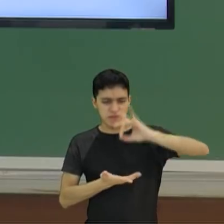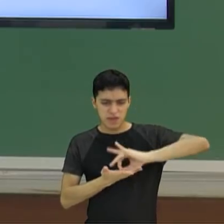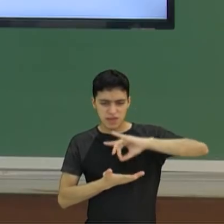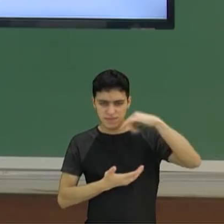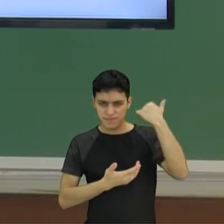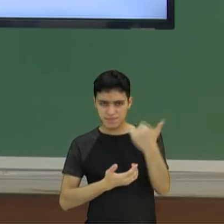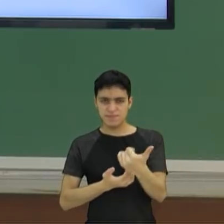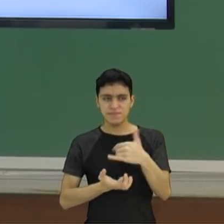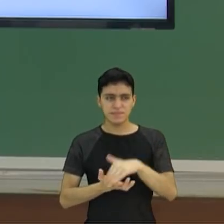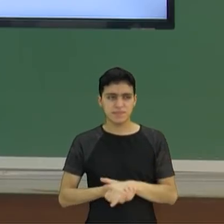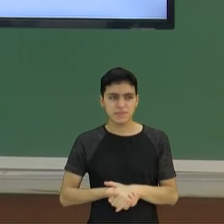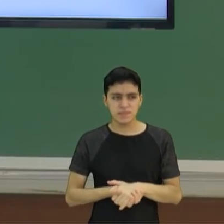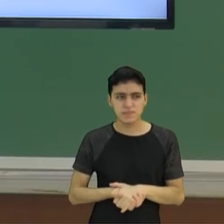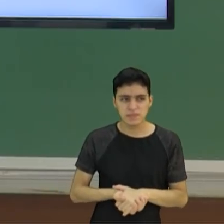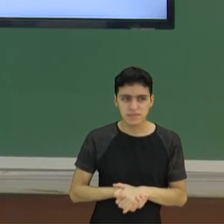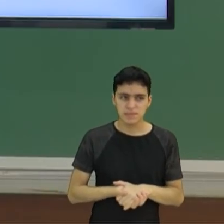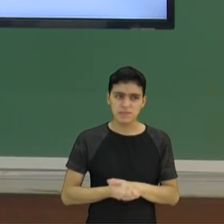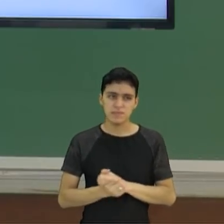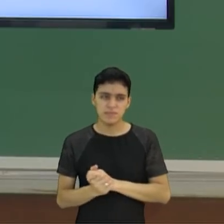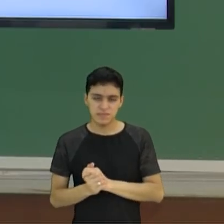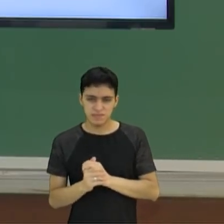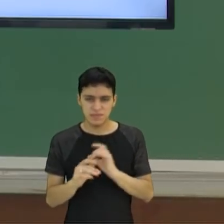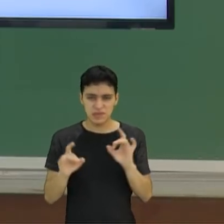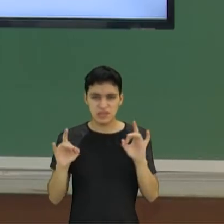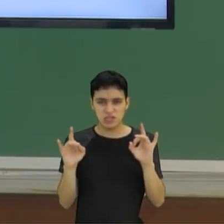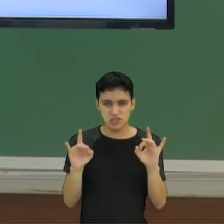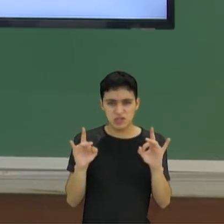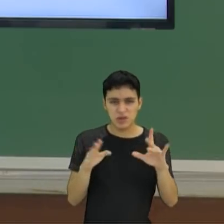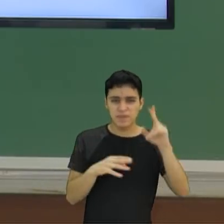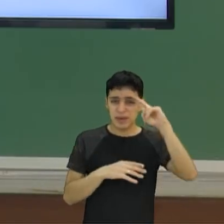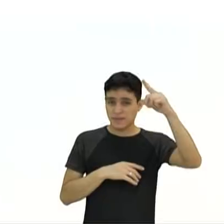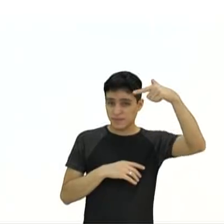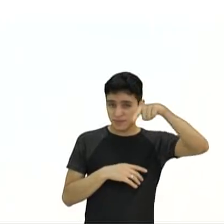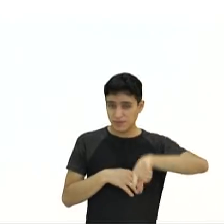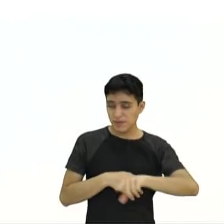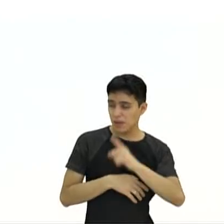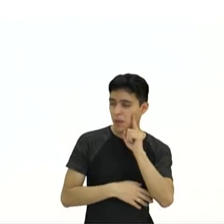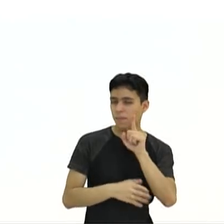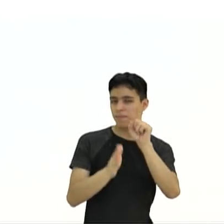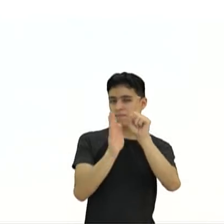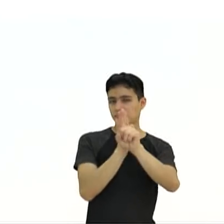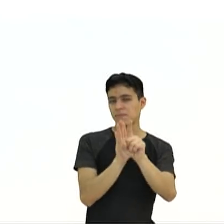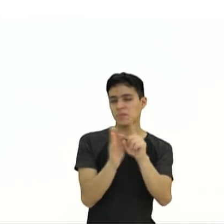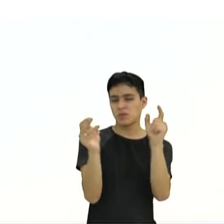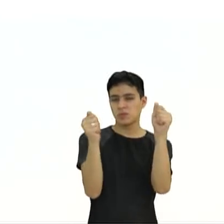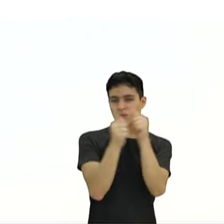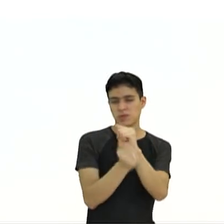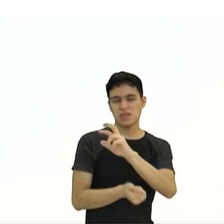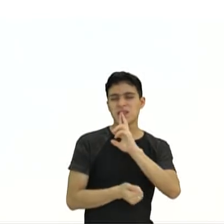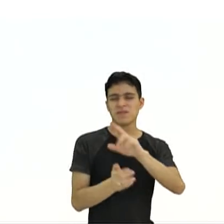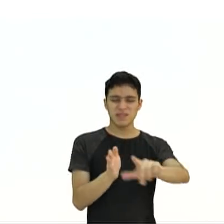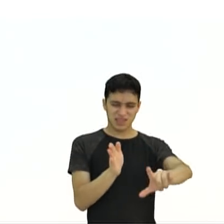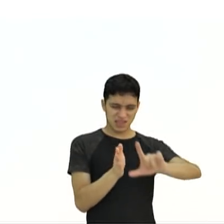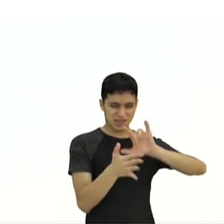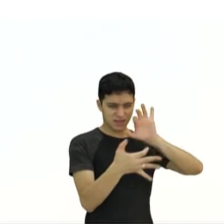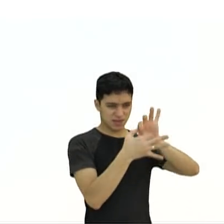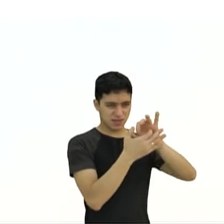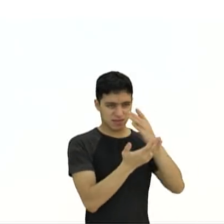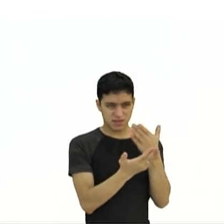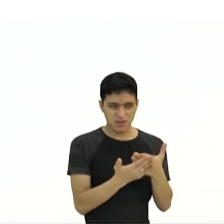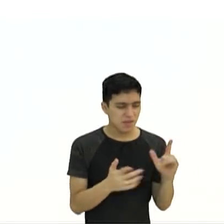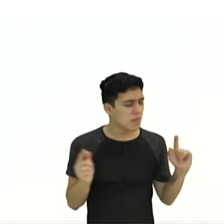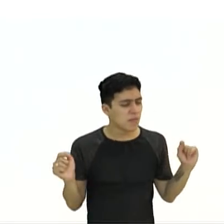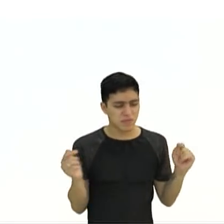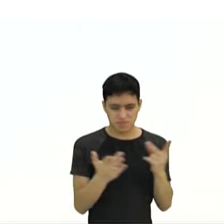né? Nós temos aqui, só para recapitular, essas perguntas do lead com as respostas que já utilizamos na aula. O